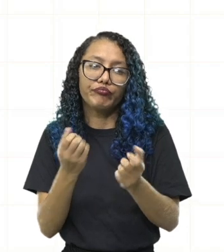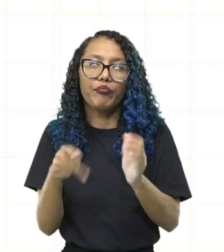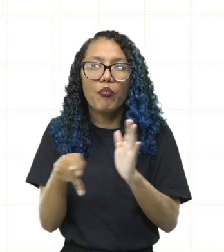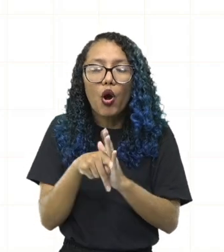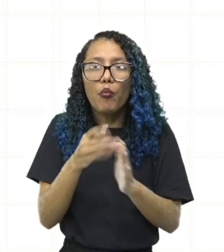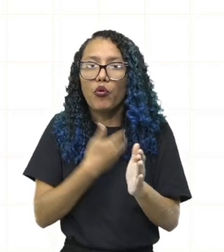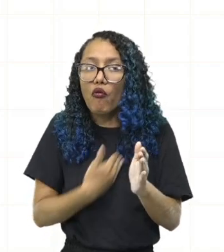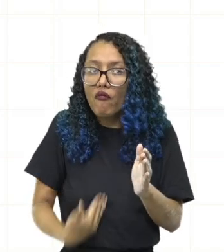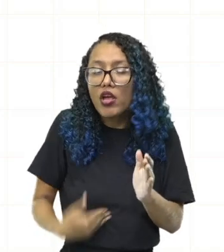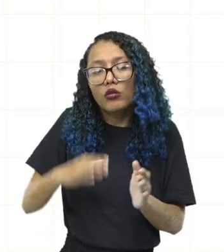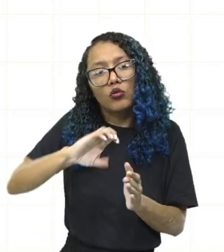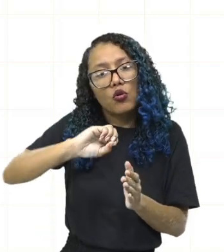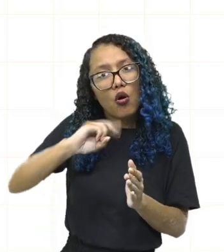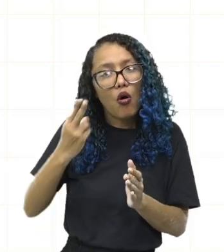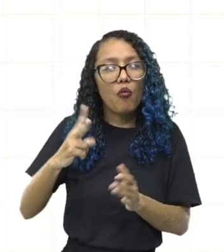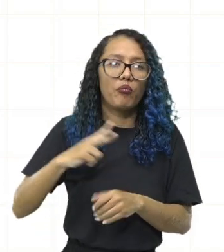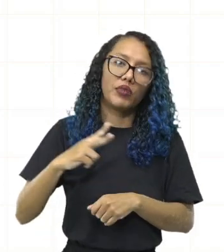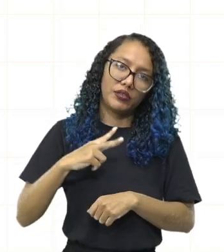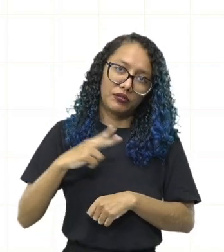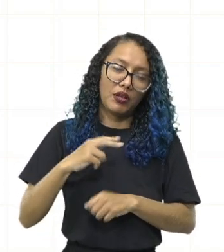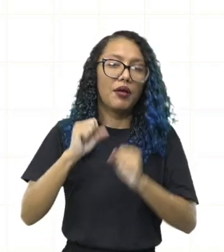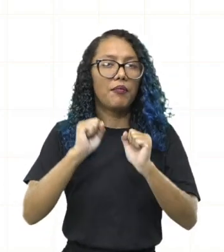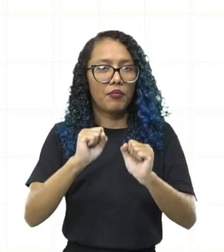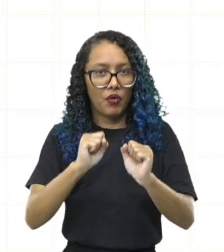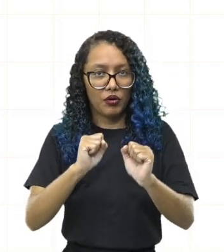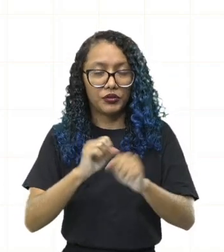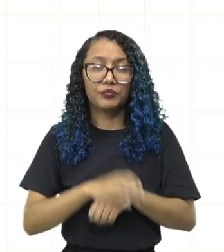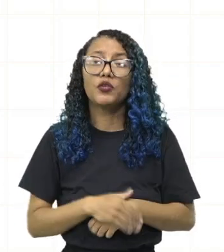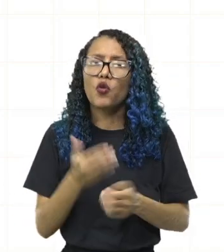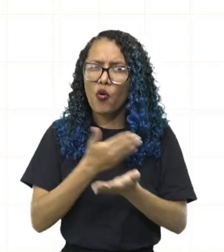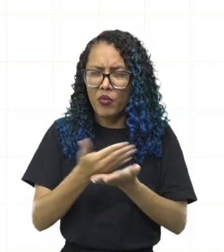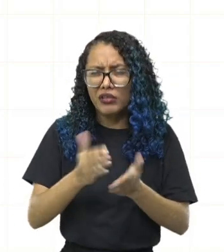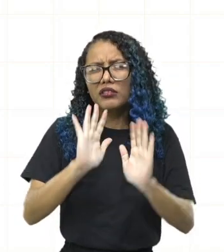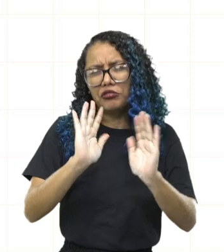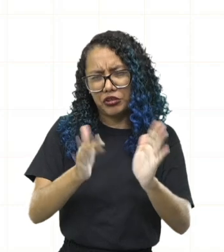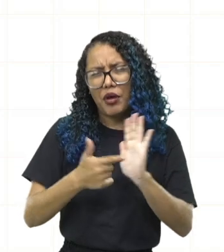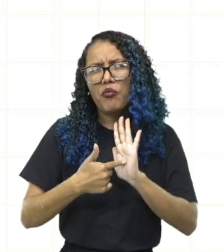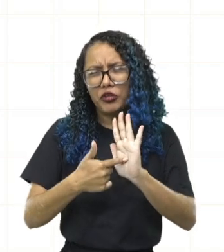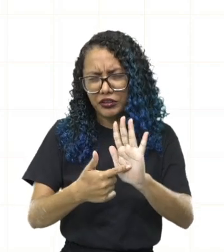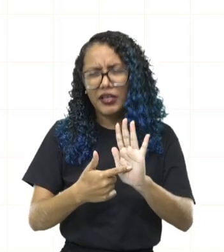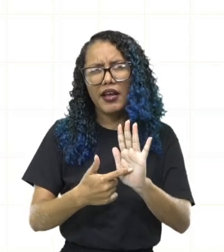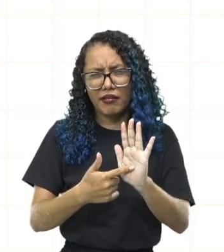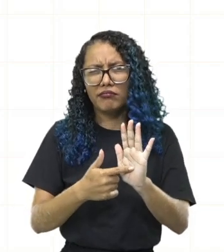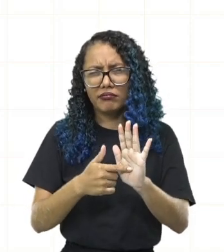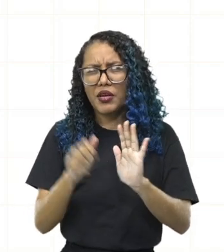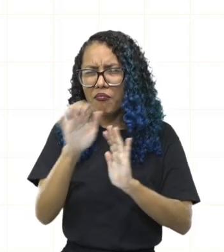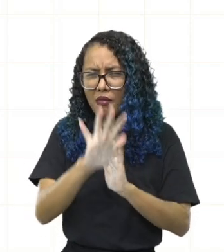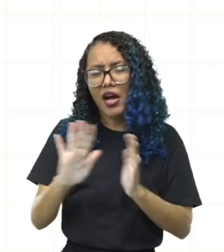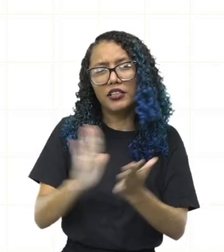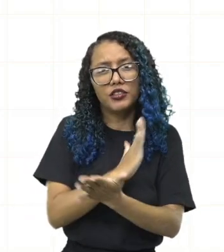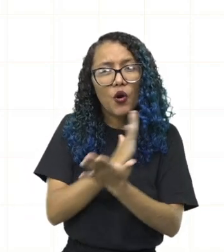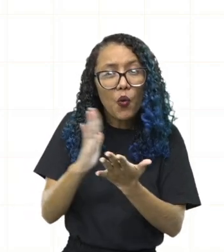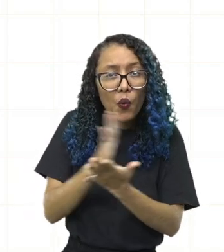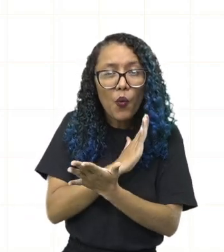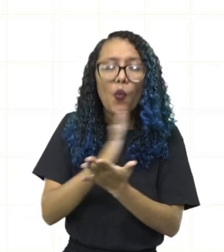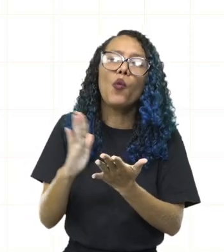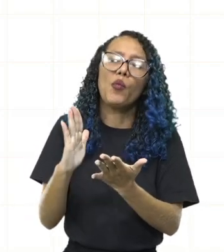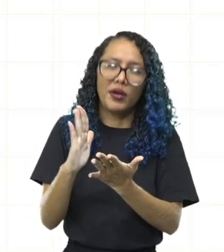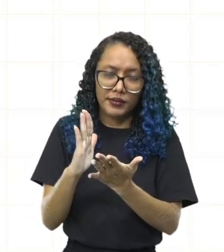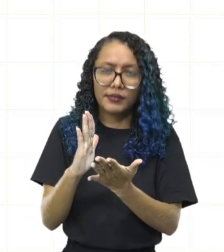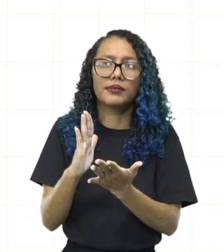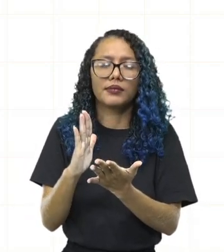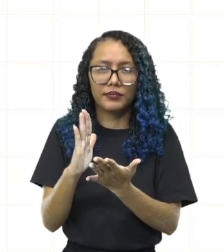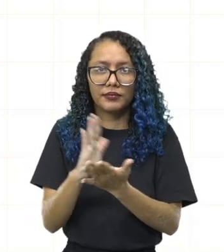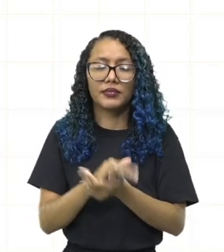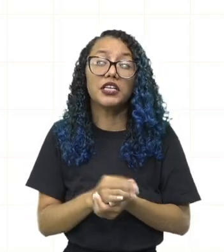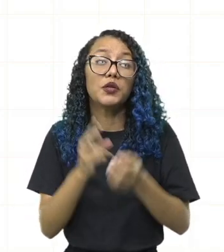Inclusive, a gente viu ali no início algumas imagens, né, de algumas unidades de uso sustentável, e aí a